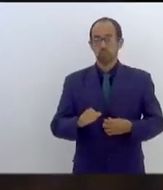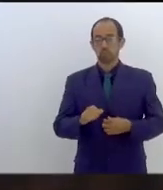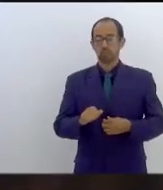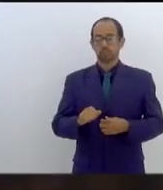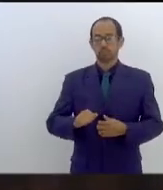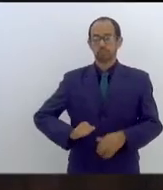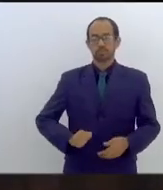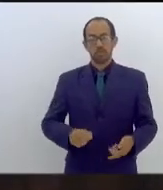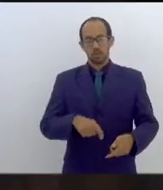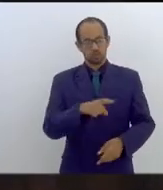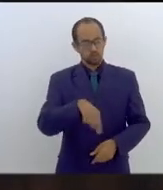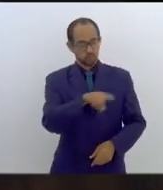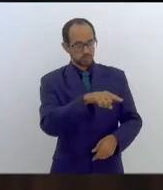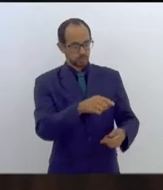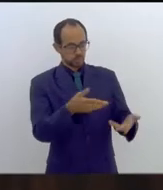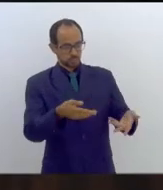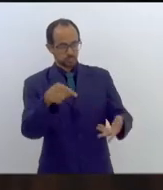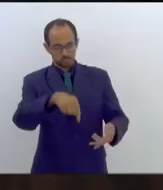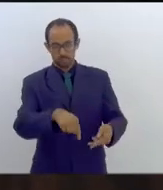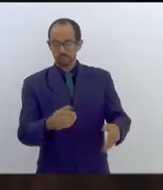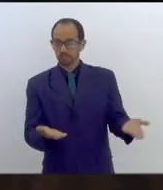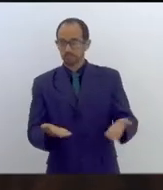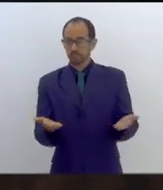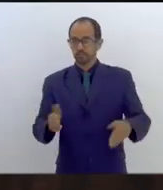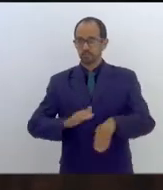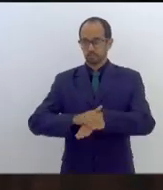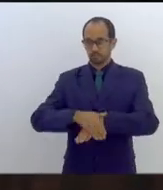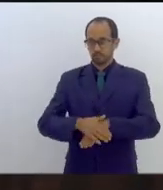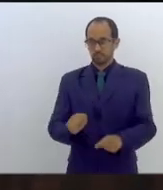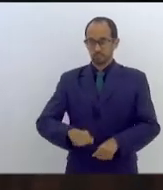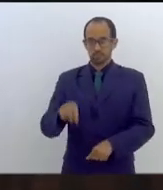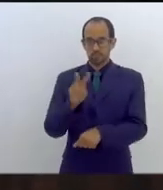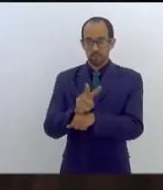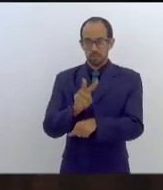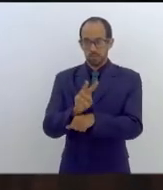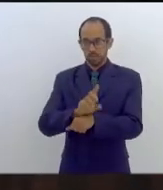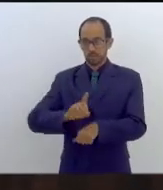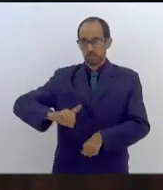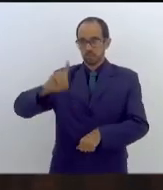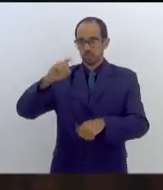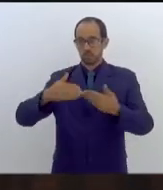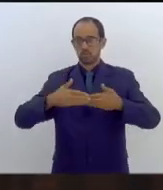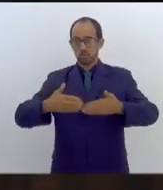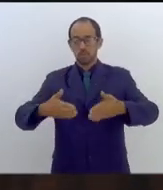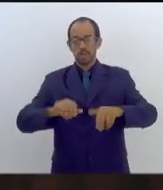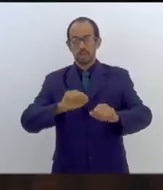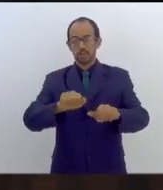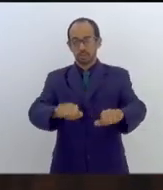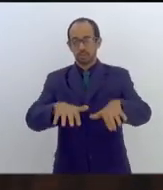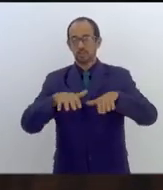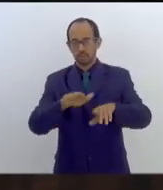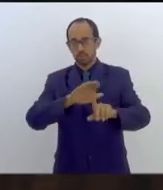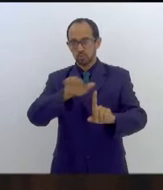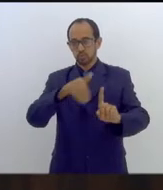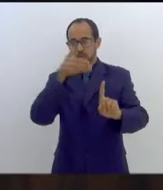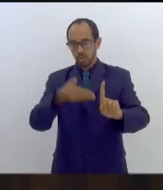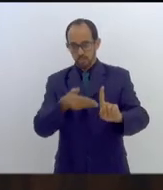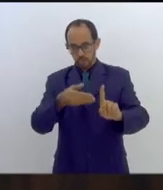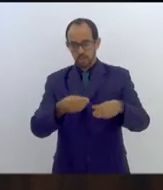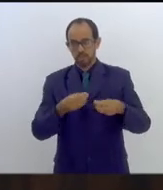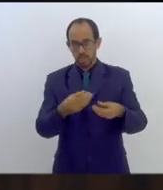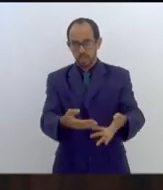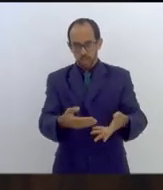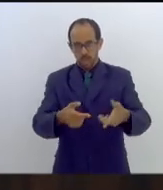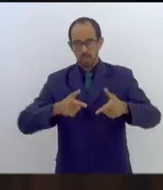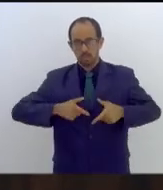vocês aqui essa noite sobre a proteção de Deus declara aberta a sessão solene de entrega de